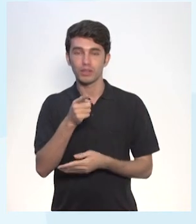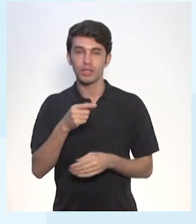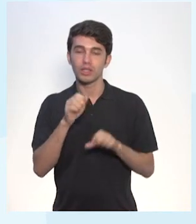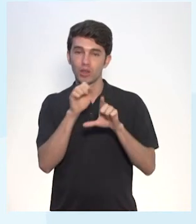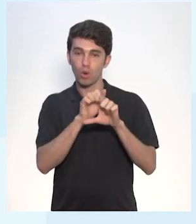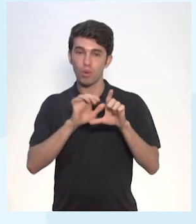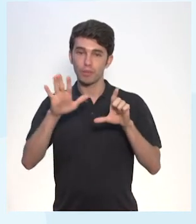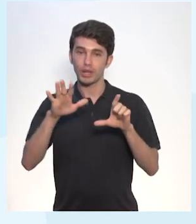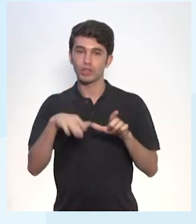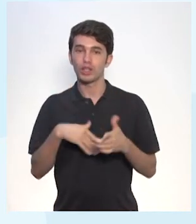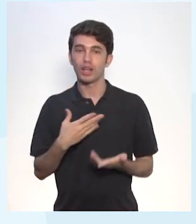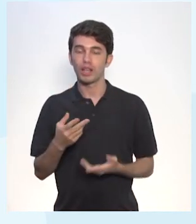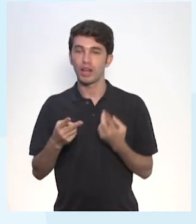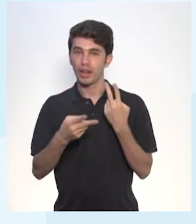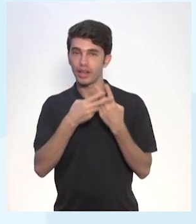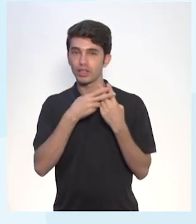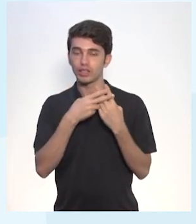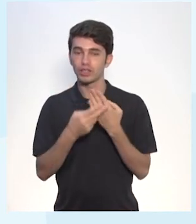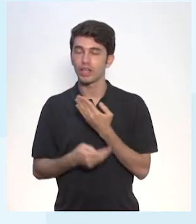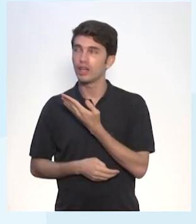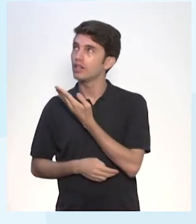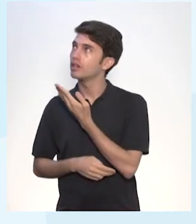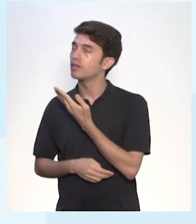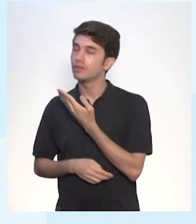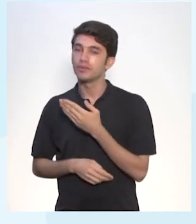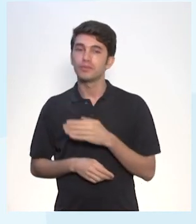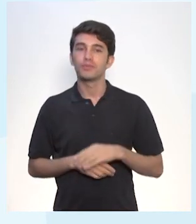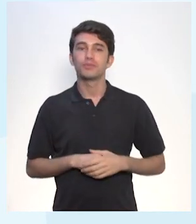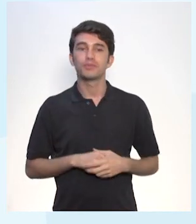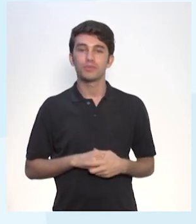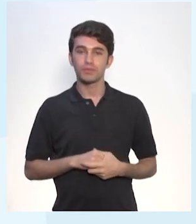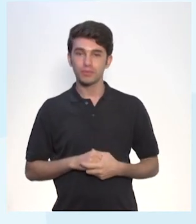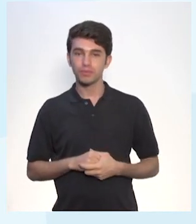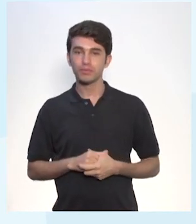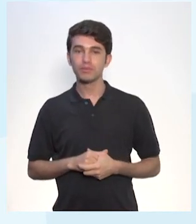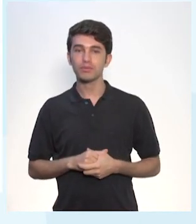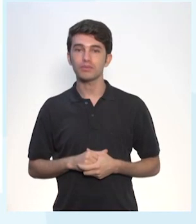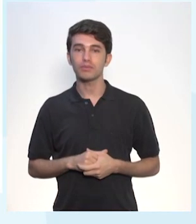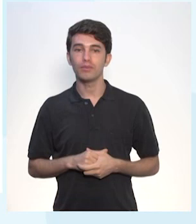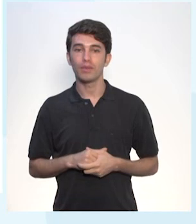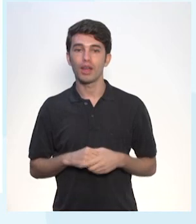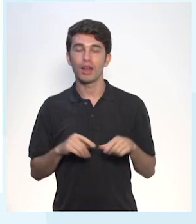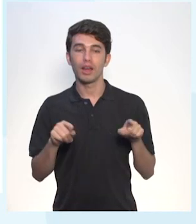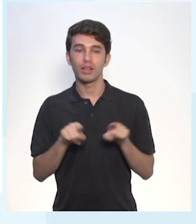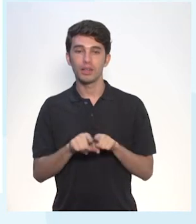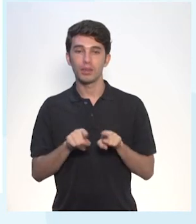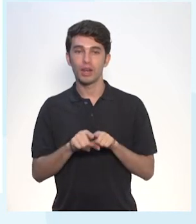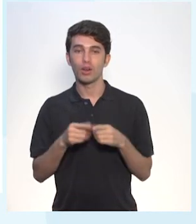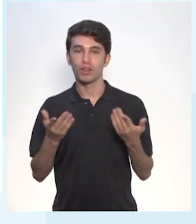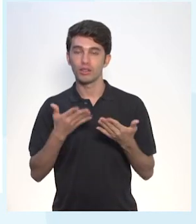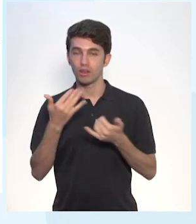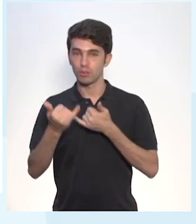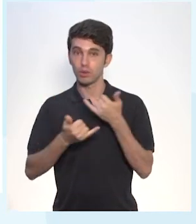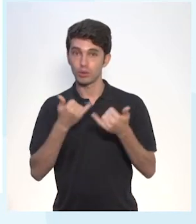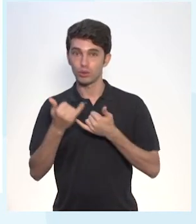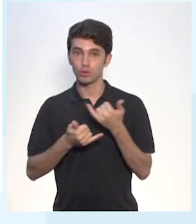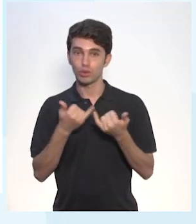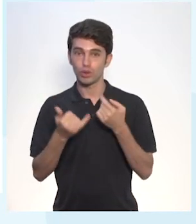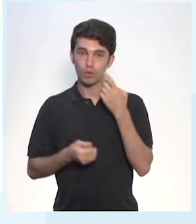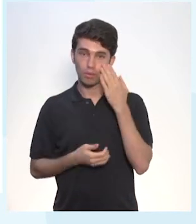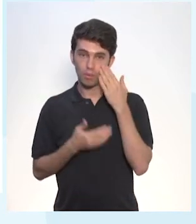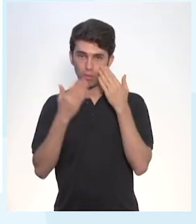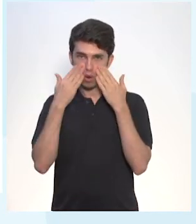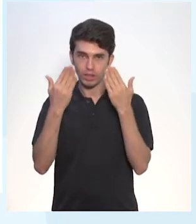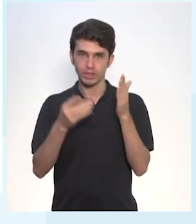hashtag ou na página no Instagram, Projeto de Vida CMSP. Agora a gente vai para o nosso jogo, não é? Mostra aí para os